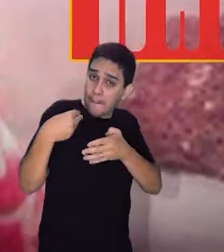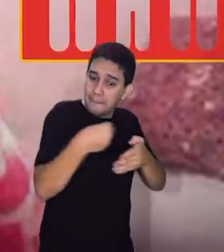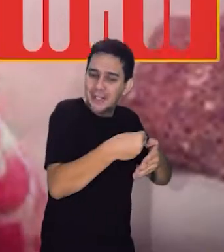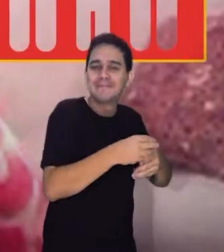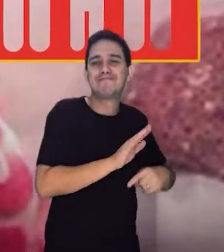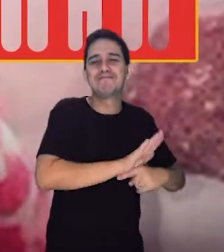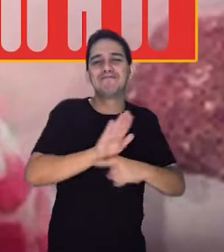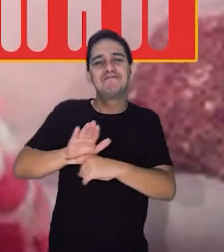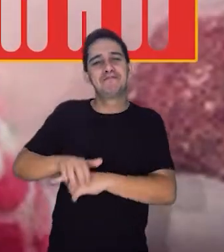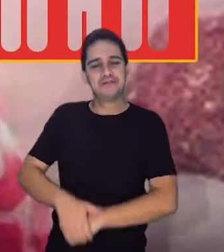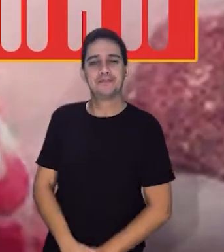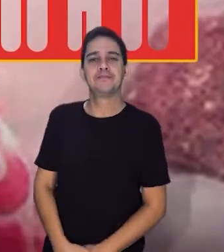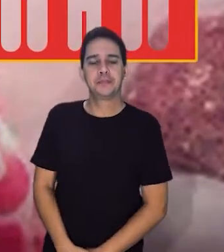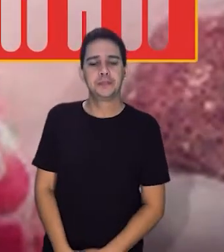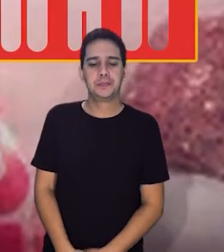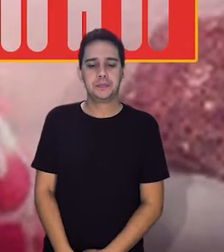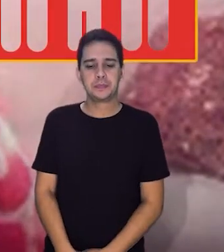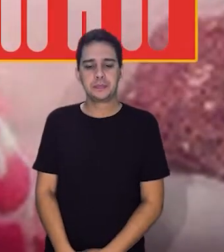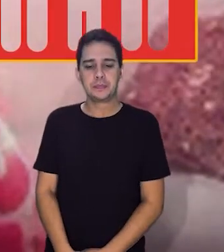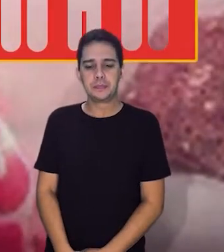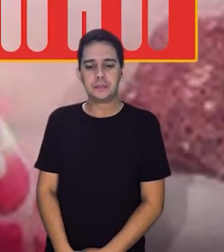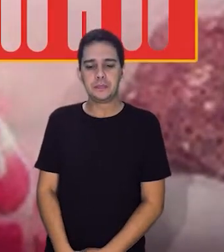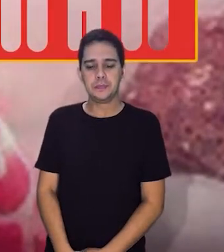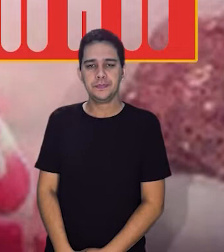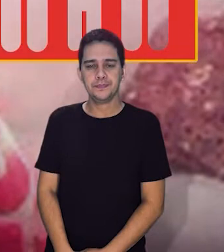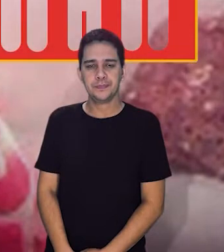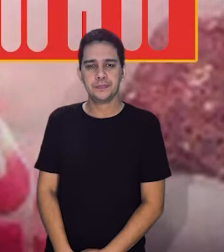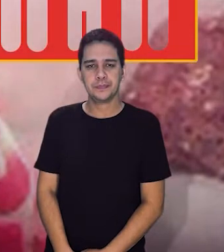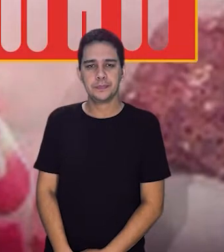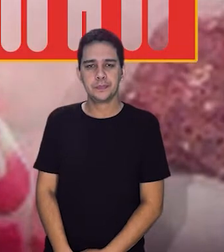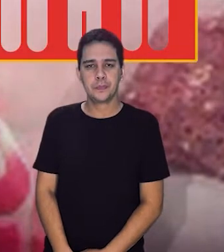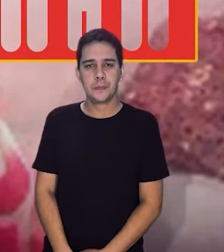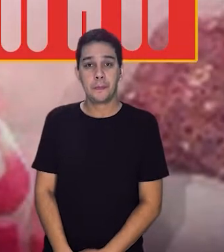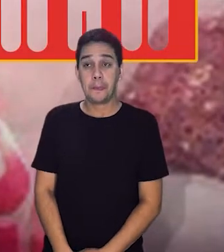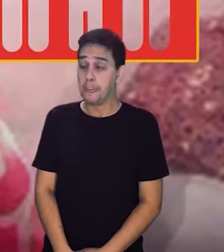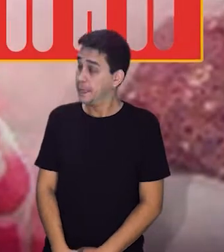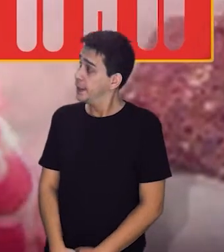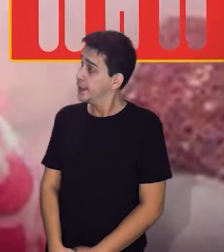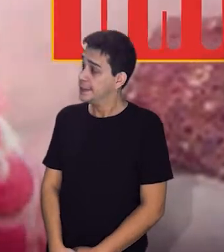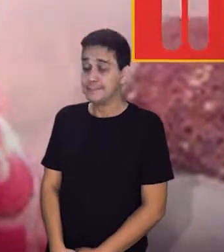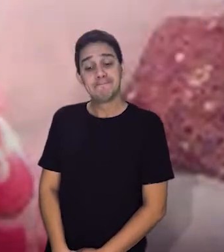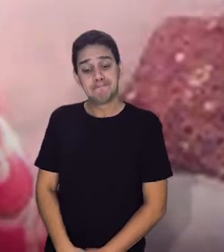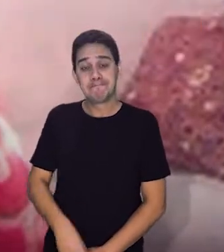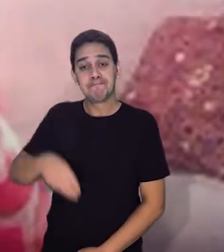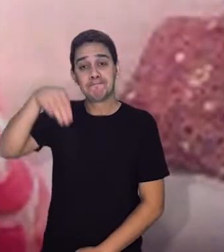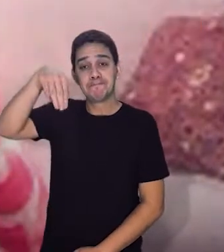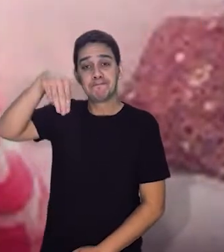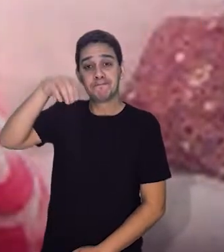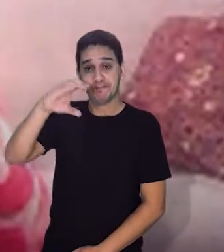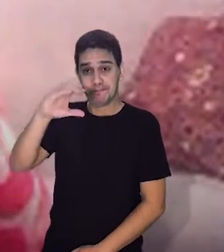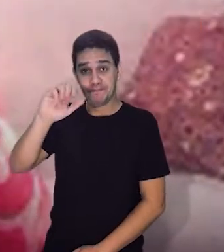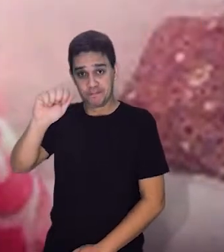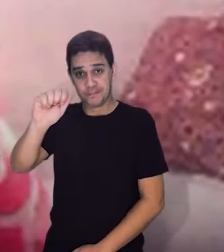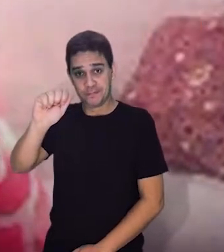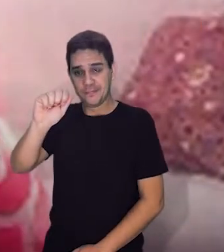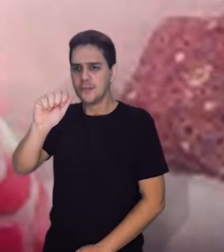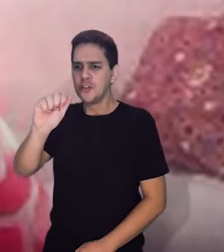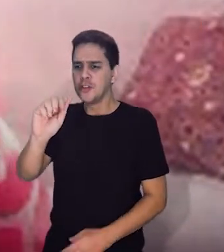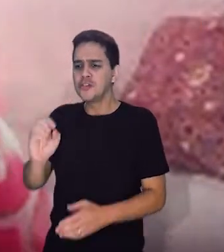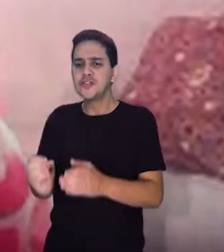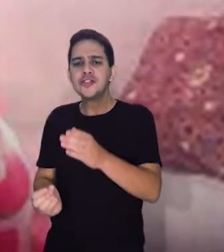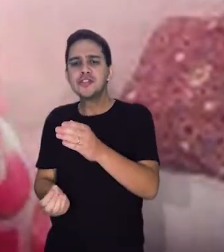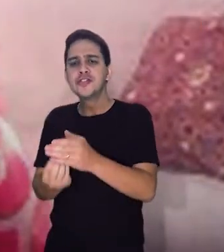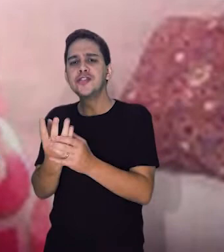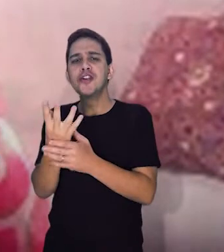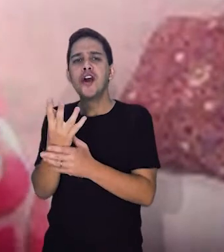O MCA, ele nasce pelas mãos de colegas maravilhosas,